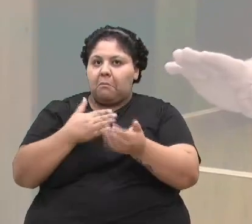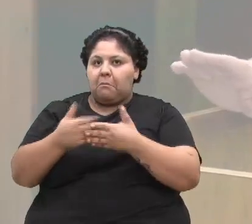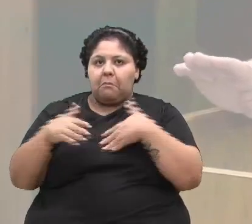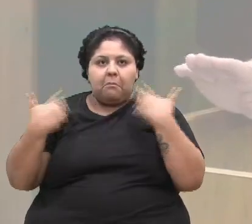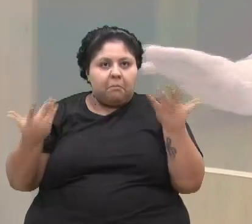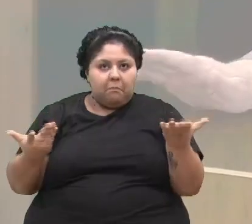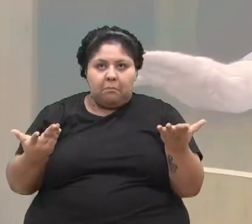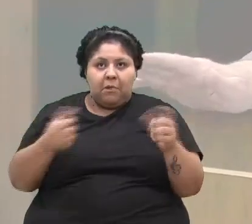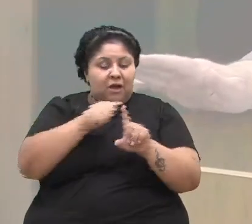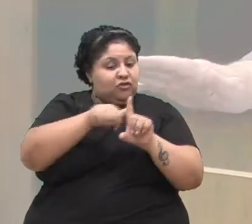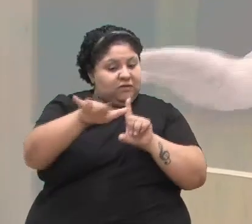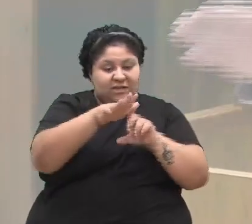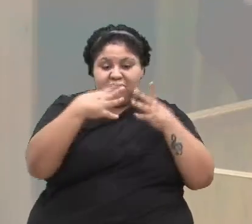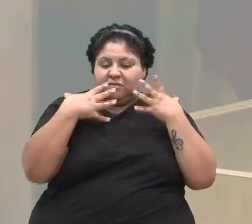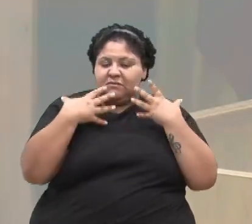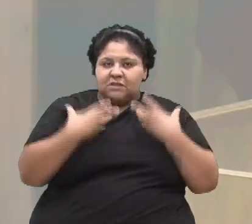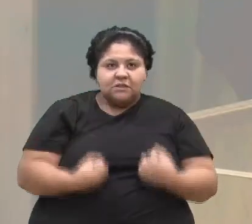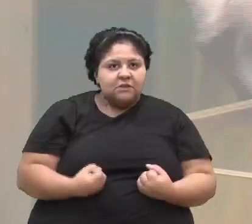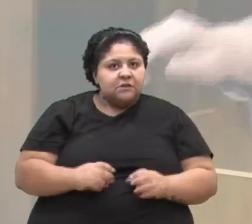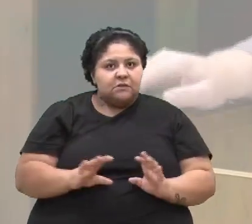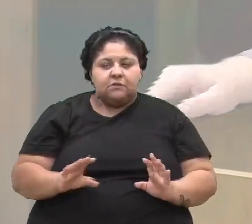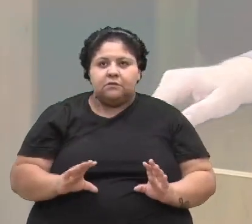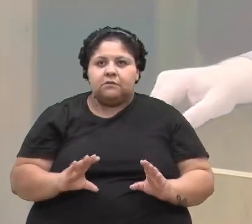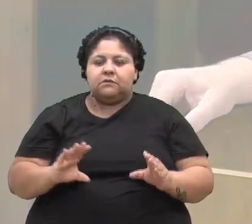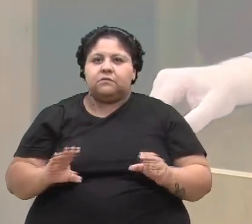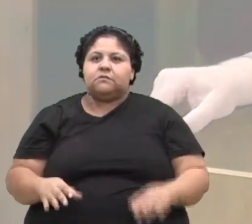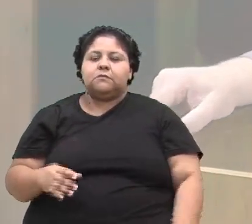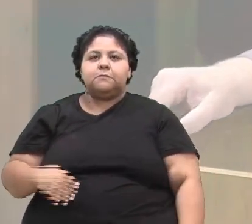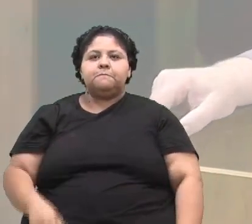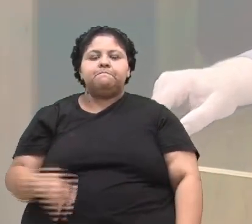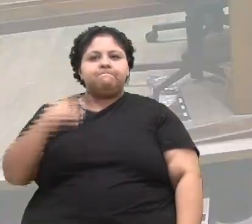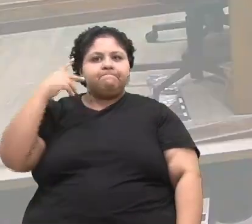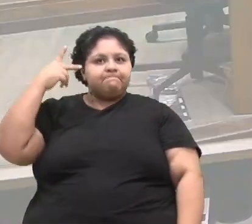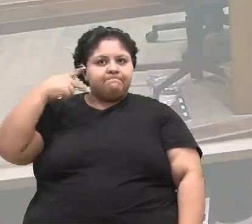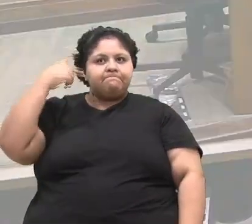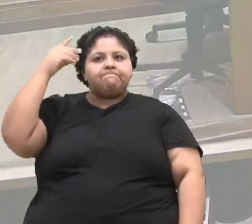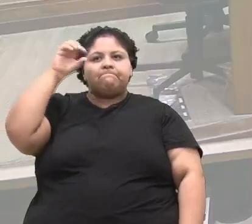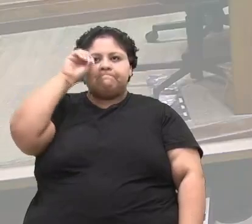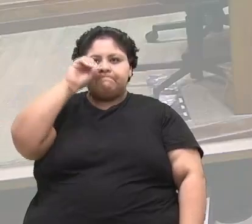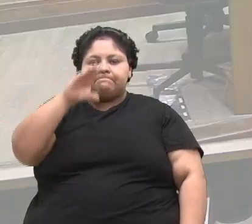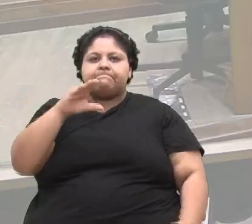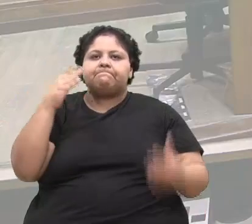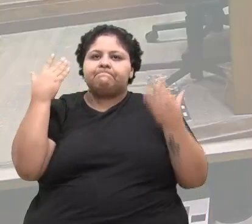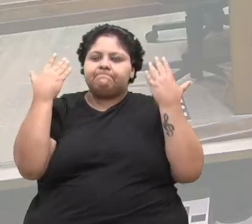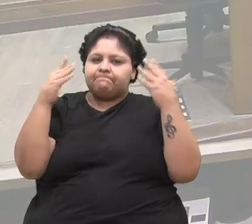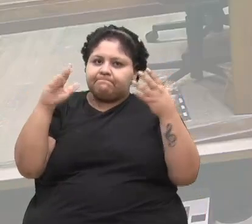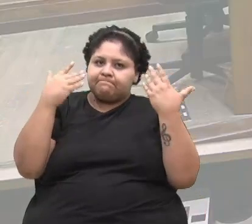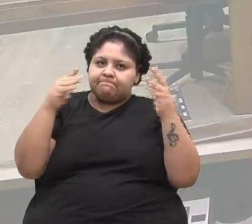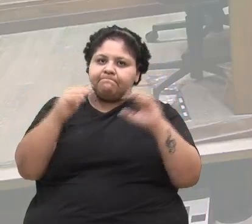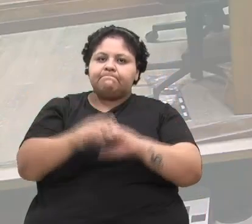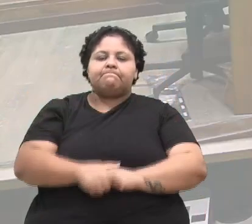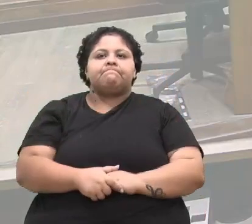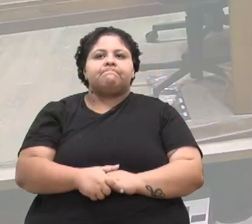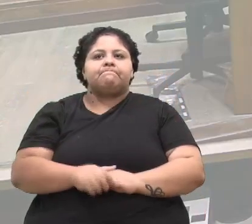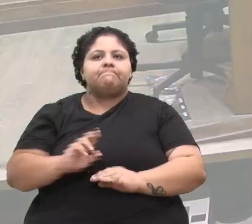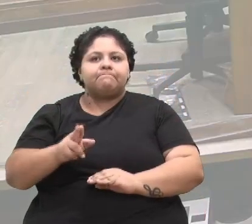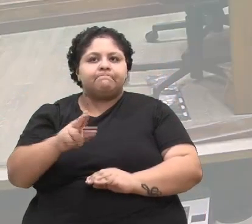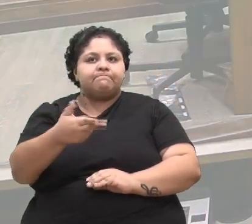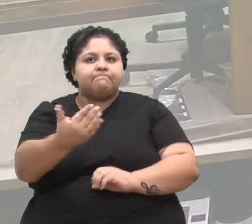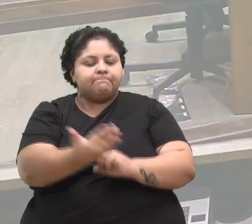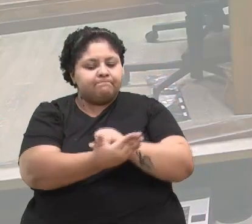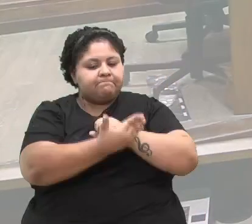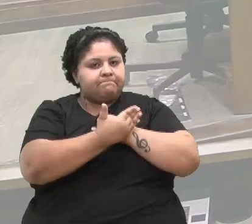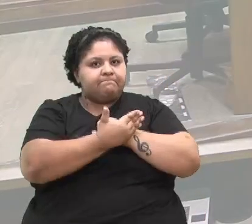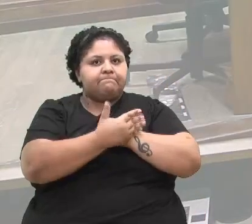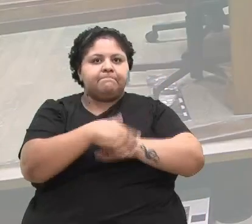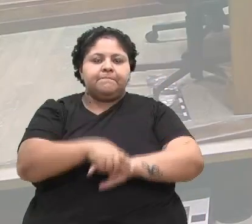está cansada disso. Vereador Fiuza. Obrigado, vereador Zanquim. Parabéns, mais uma vez, sempre nos auxiliando, nos